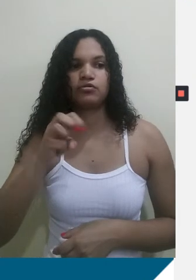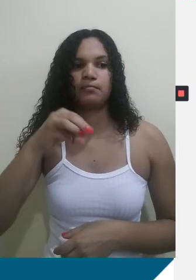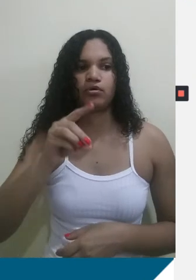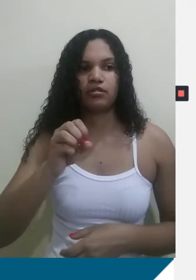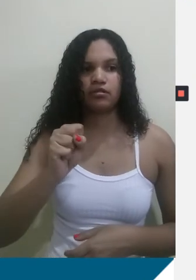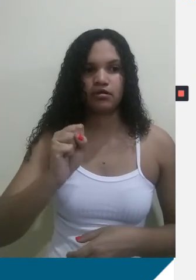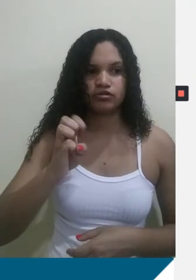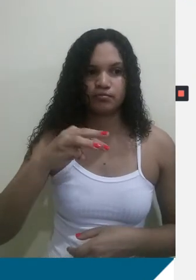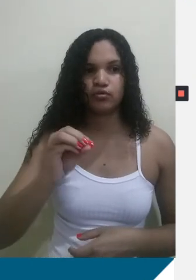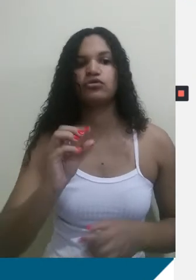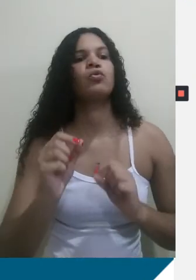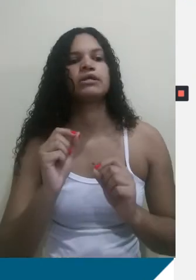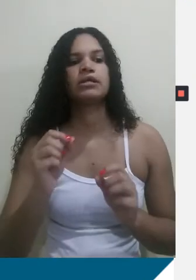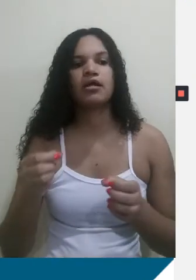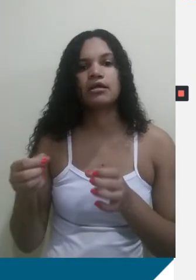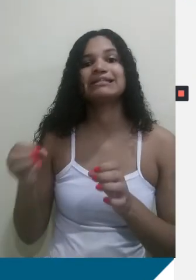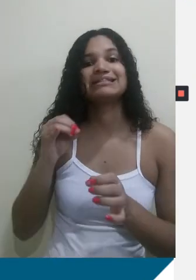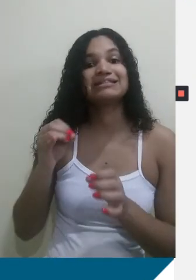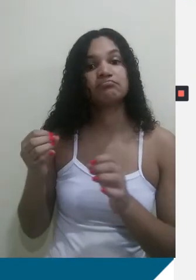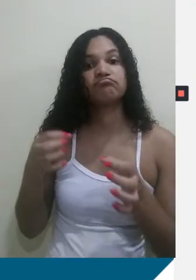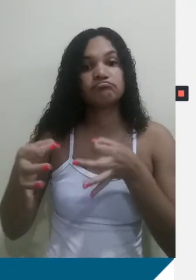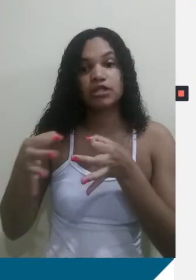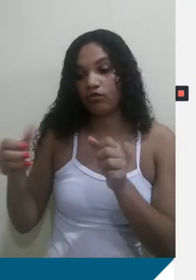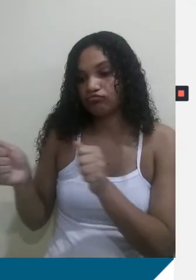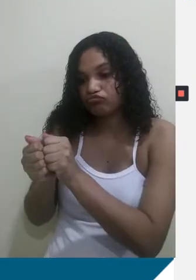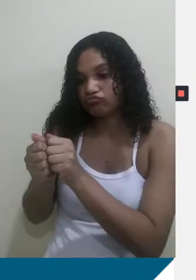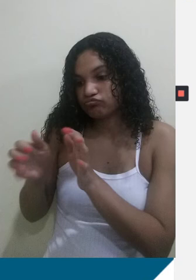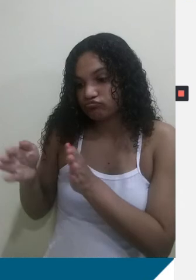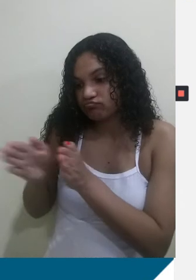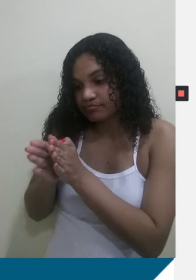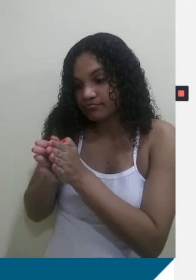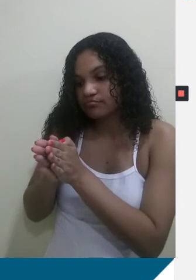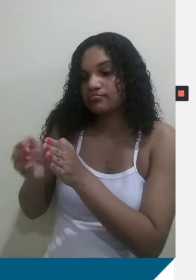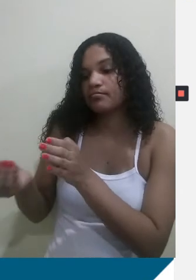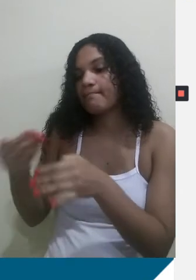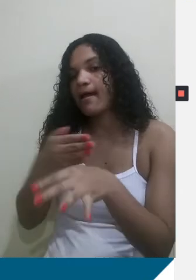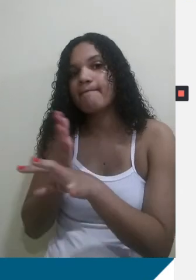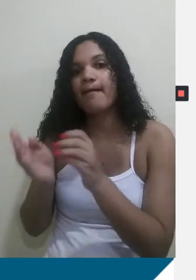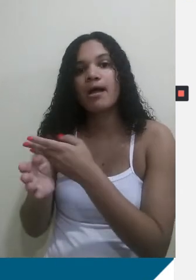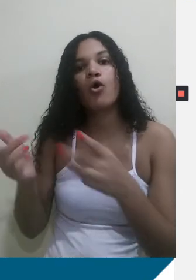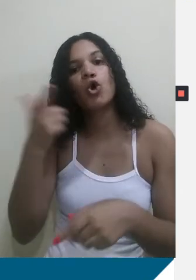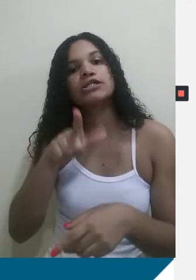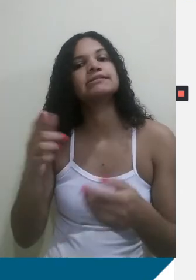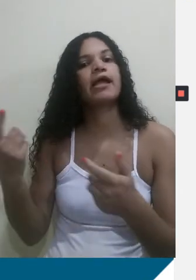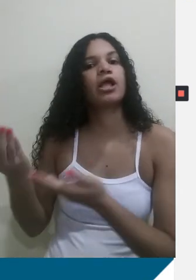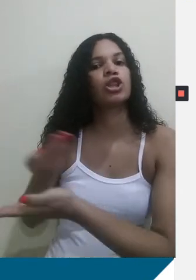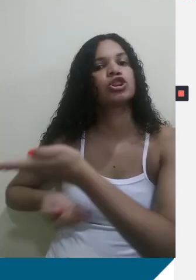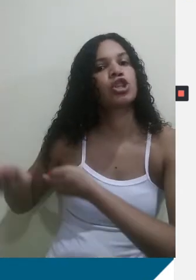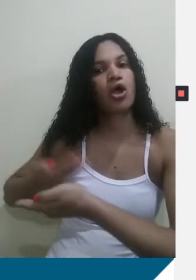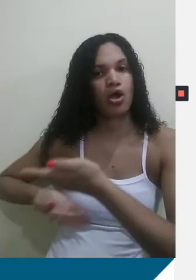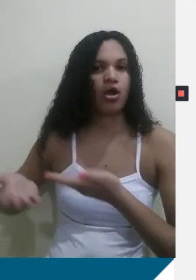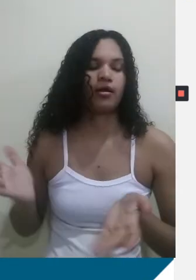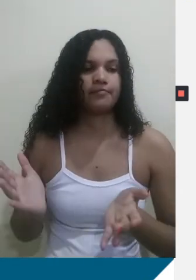e desta semana, vão dar a vocês uma visão geral das principais organelas existentes numa